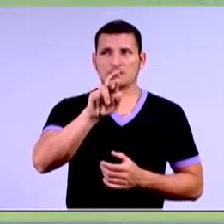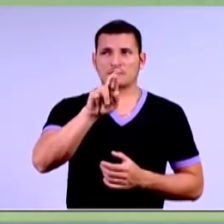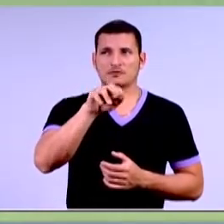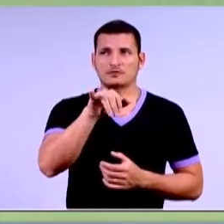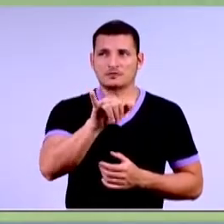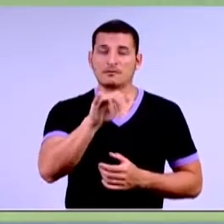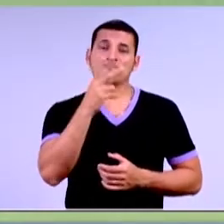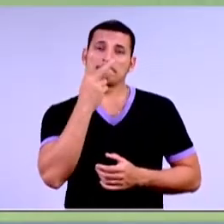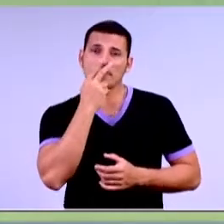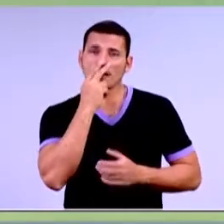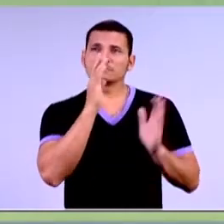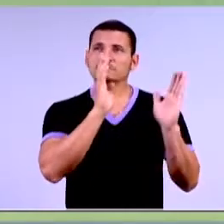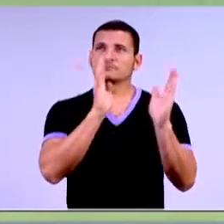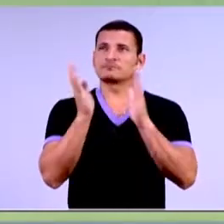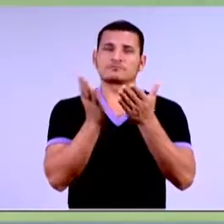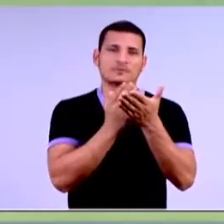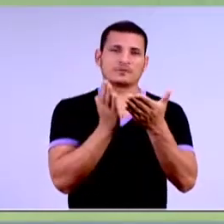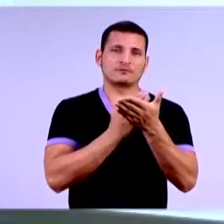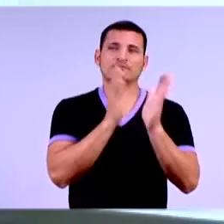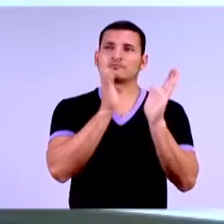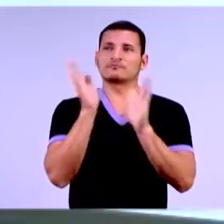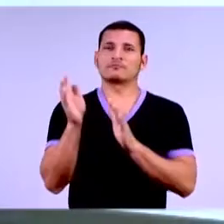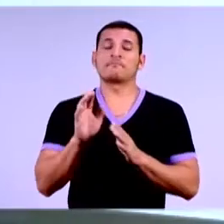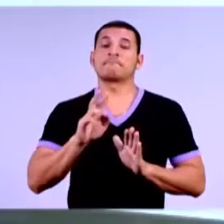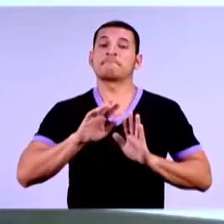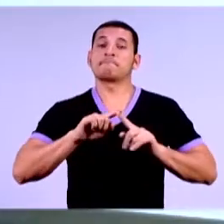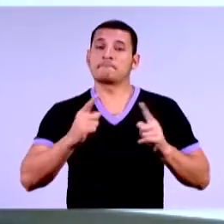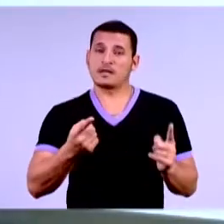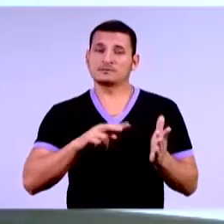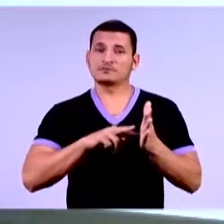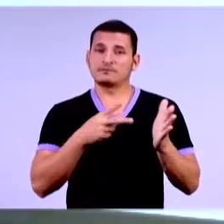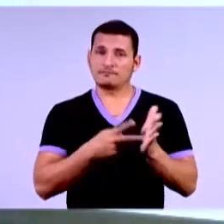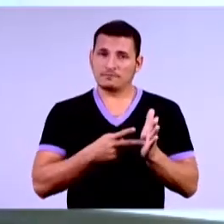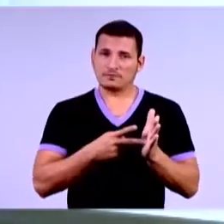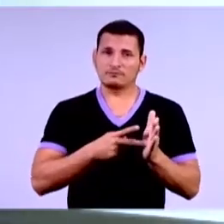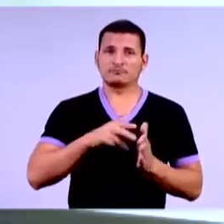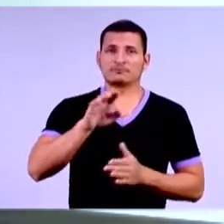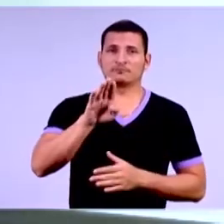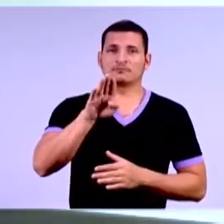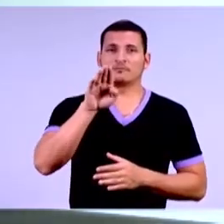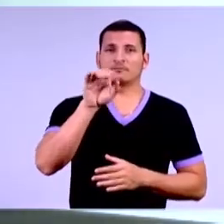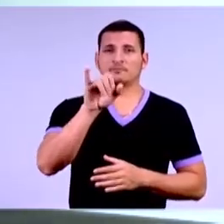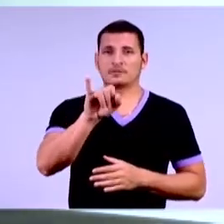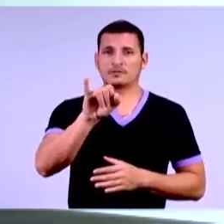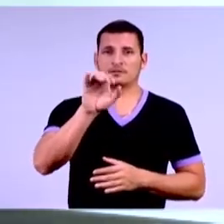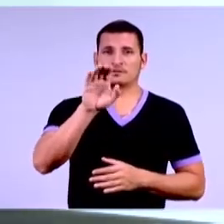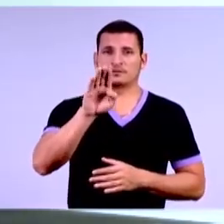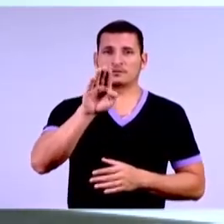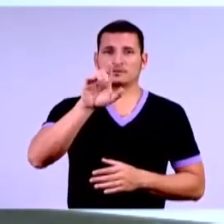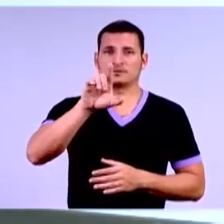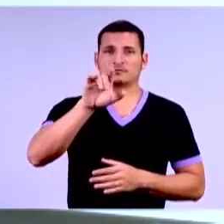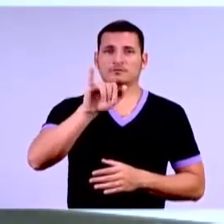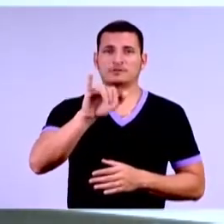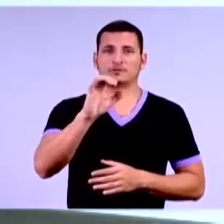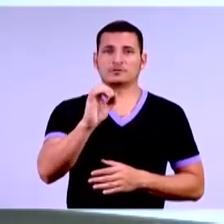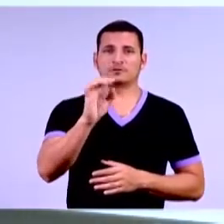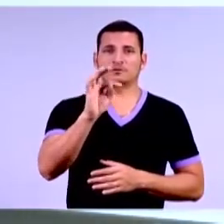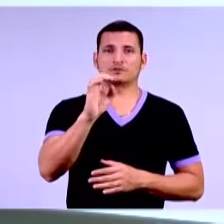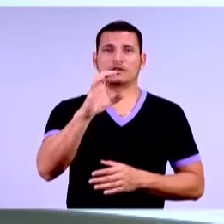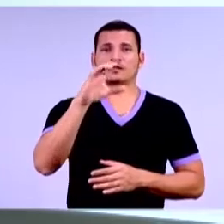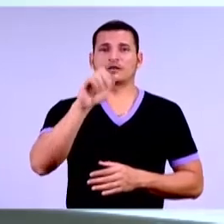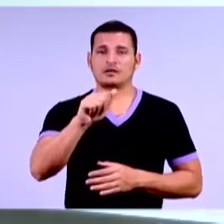livraria mas na verdade significa bibliotecas então são palavras que a gente precisa estar